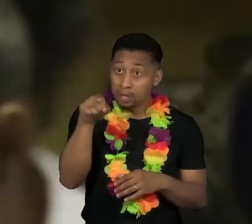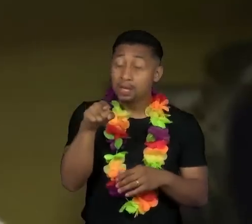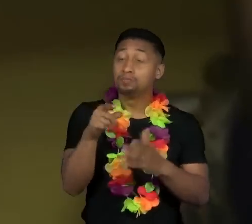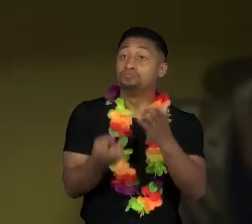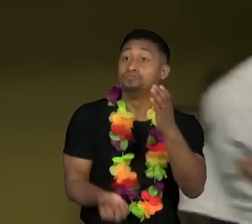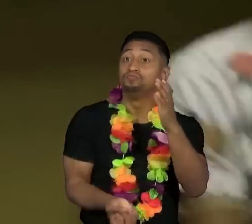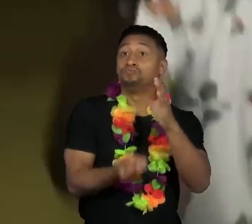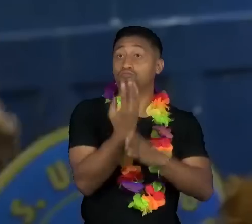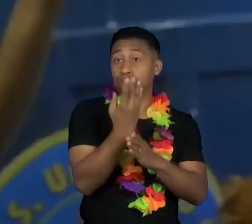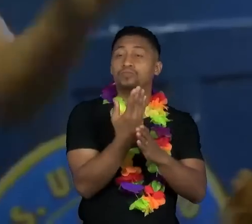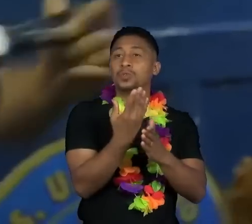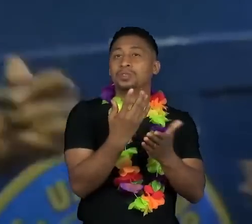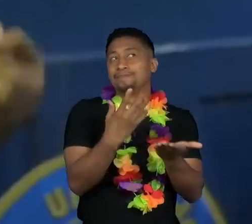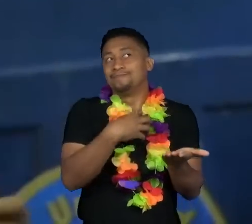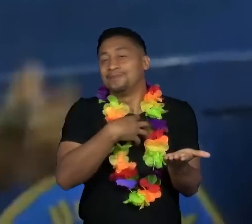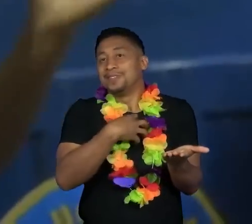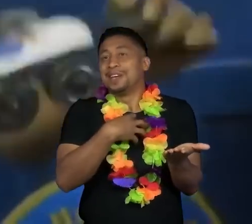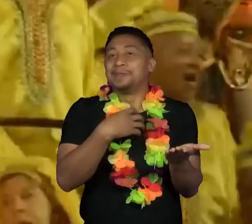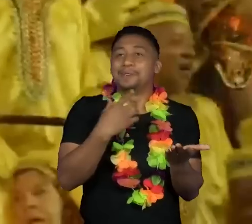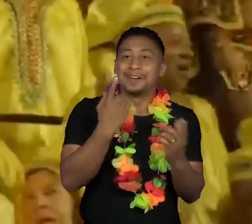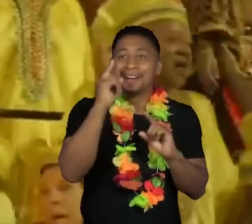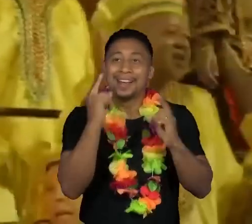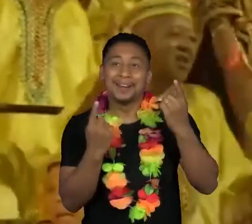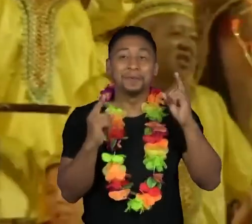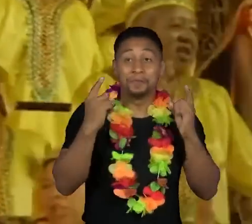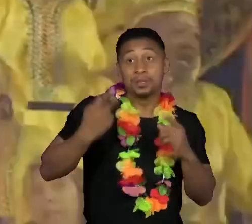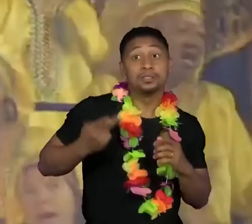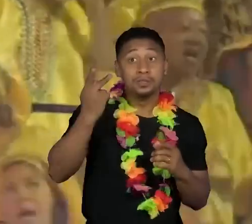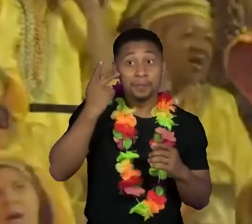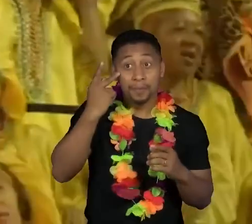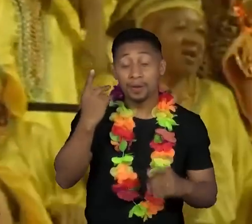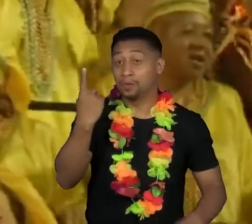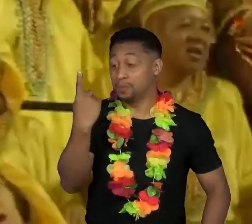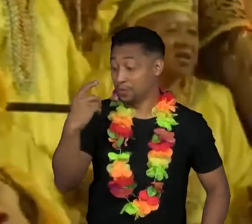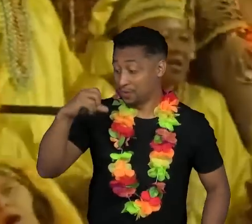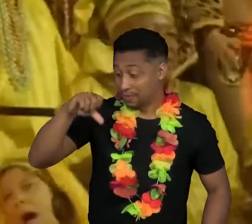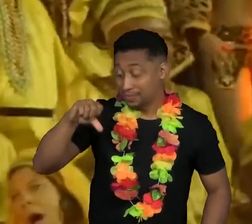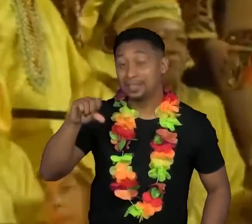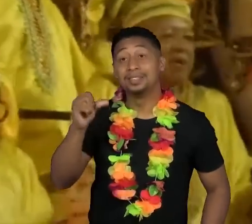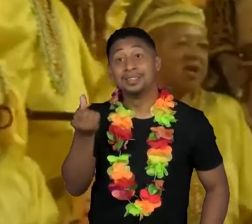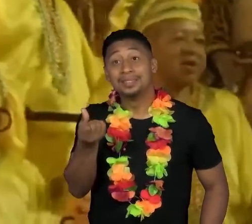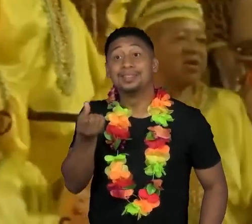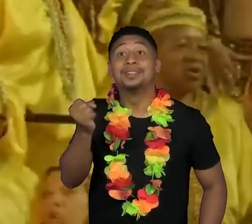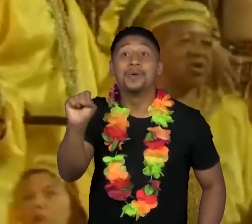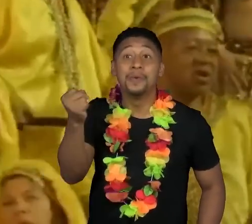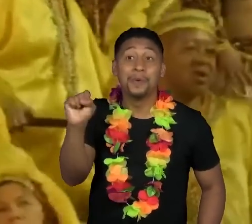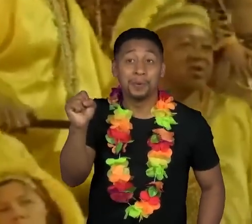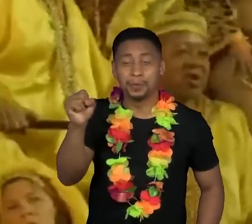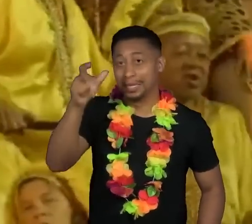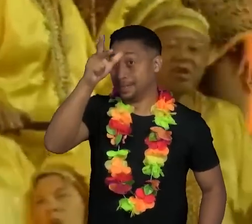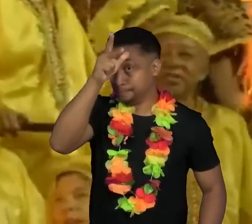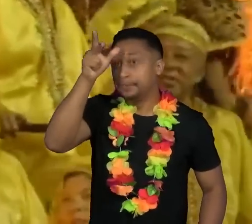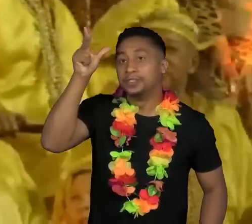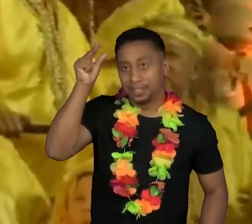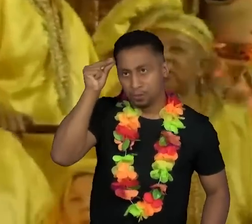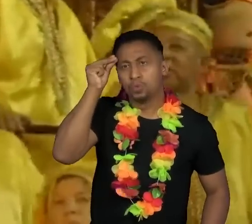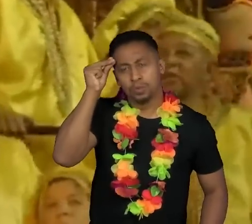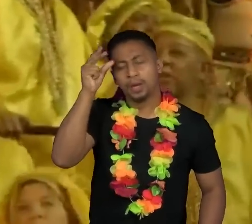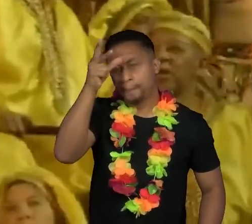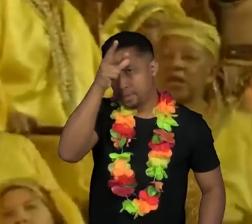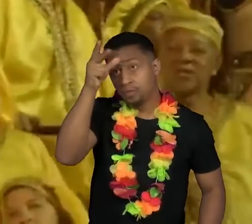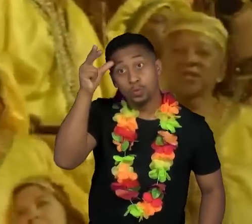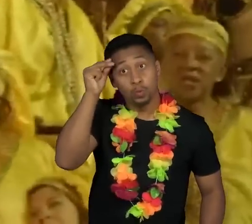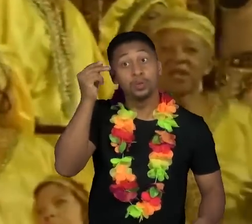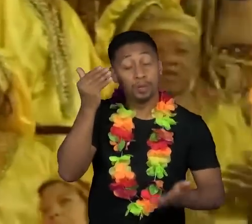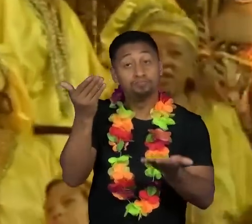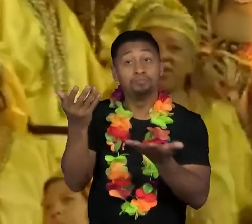oficialização do Carnaval de São Paulo em 1968, que vai fazer com que a prefeitura, né, passe a patrocinar